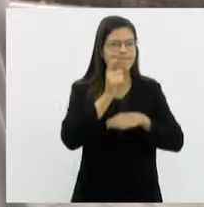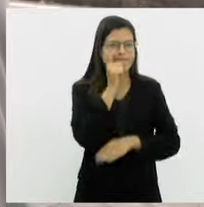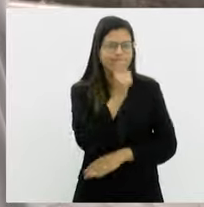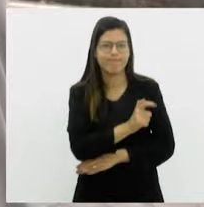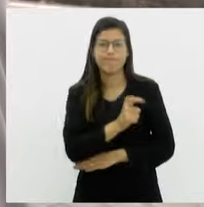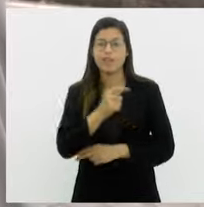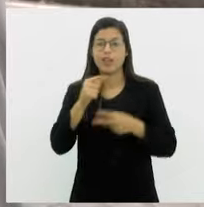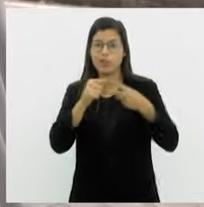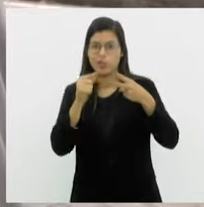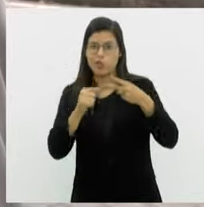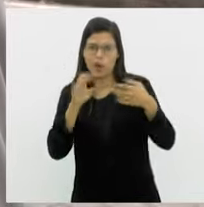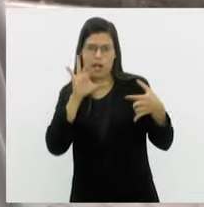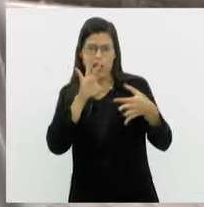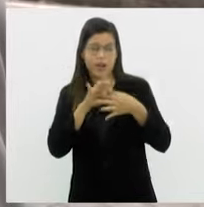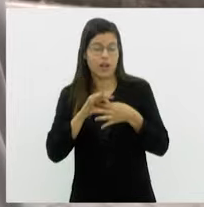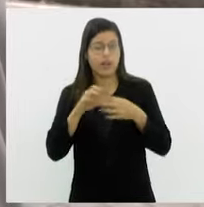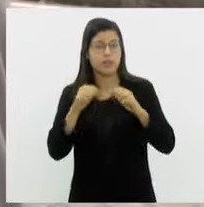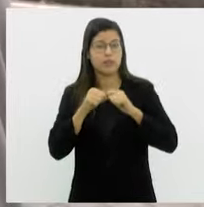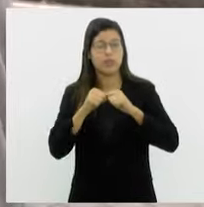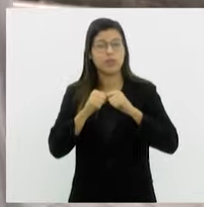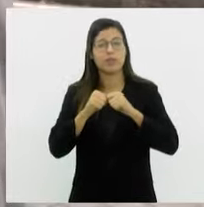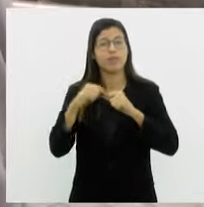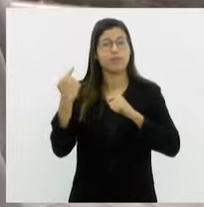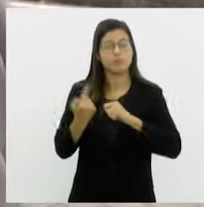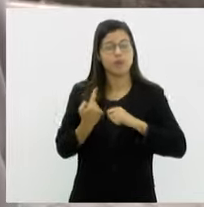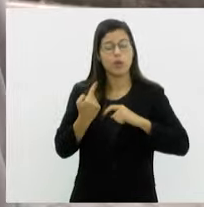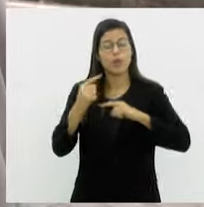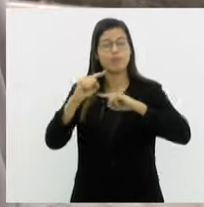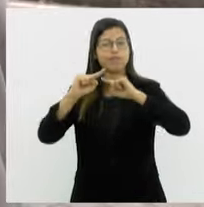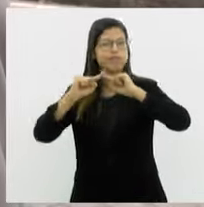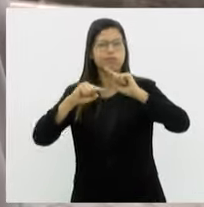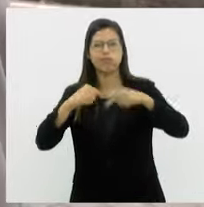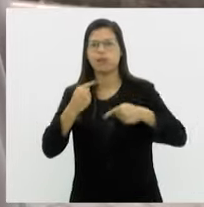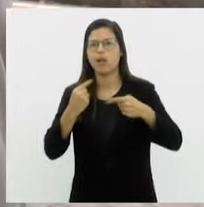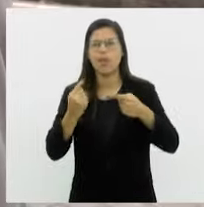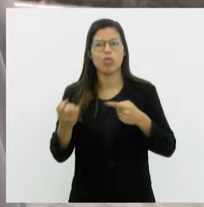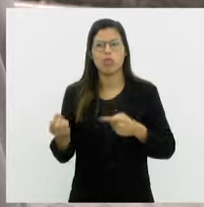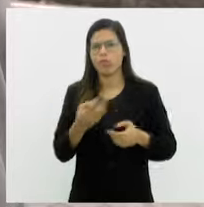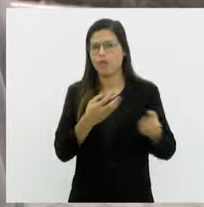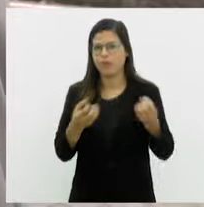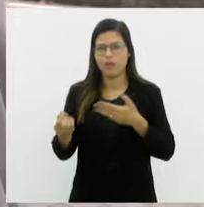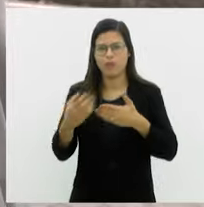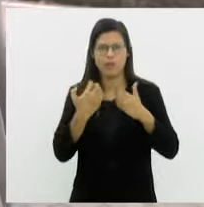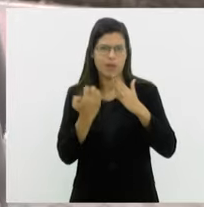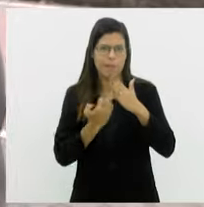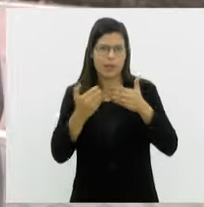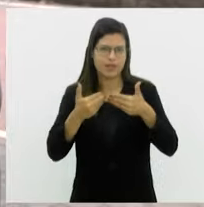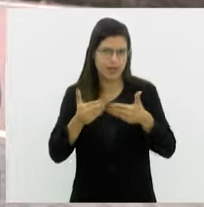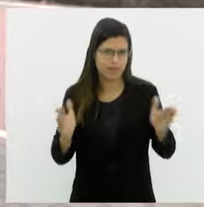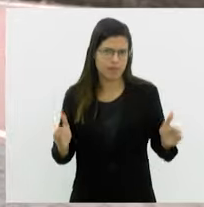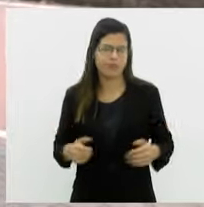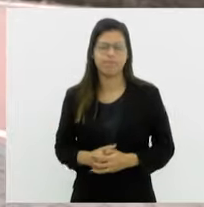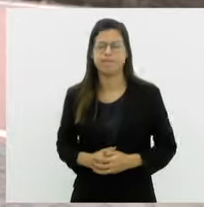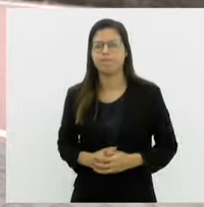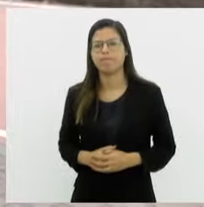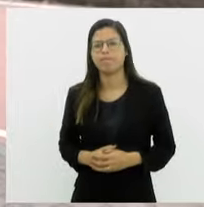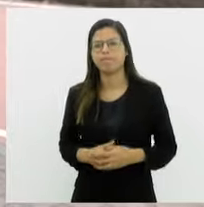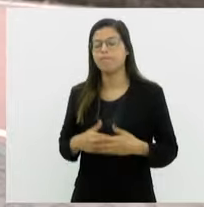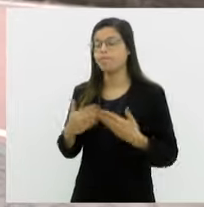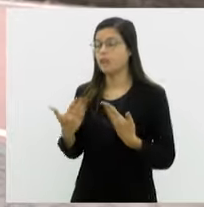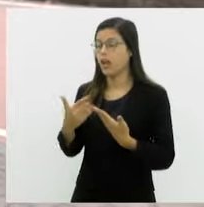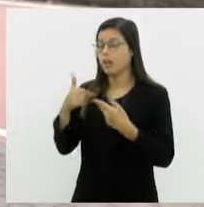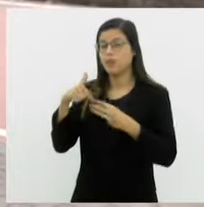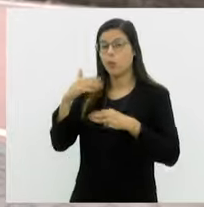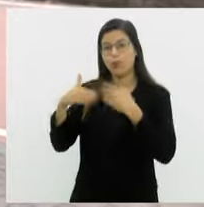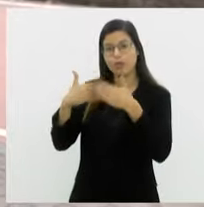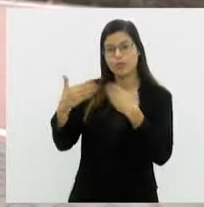esse conjugado é que faz com que cada vez mais a gente venha abrindo empresas no estado do Rio de Janeiro. Esse processo se tornou mais